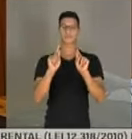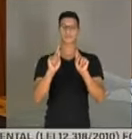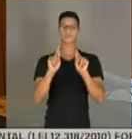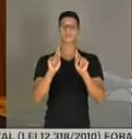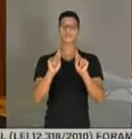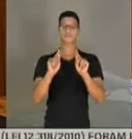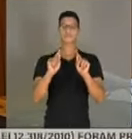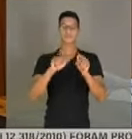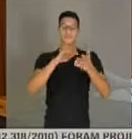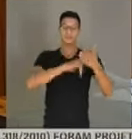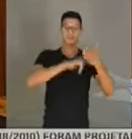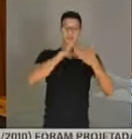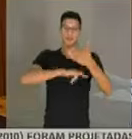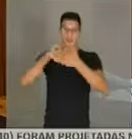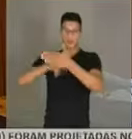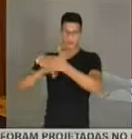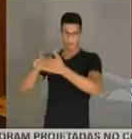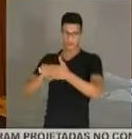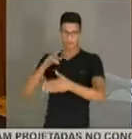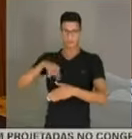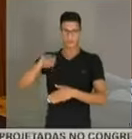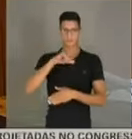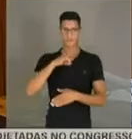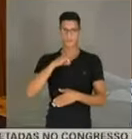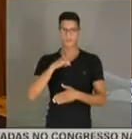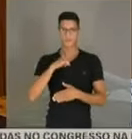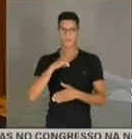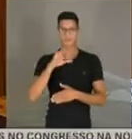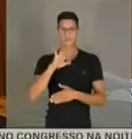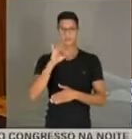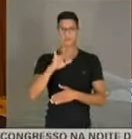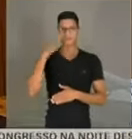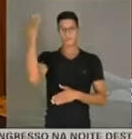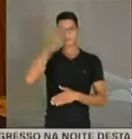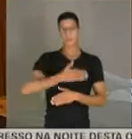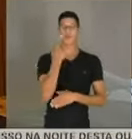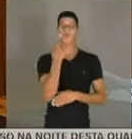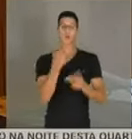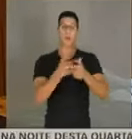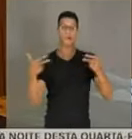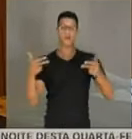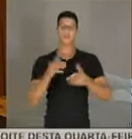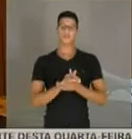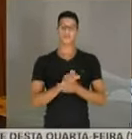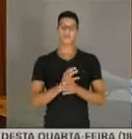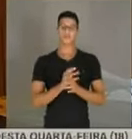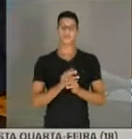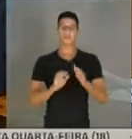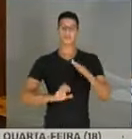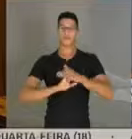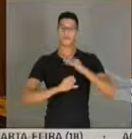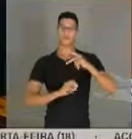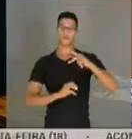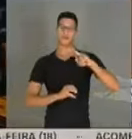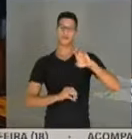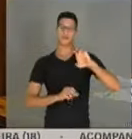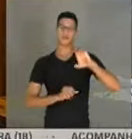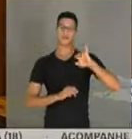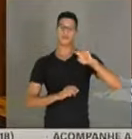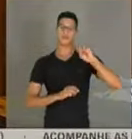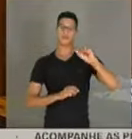que nesses documentos falsos, e todos eles, só me comprovam uma coisa. A Precisa não